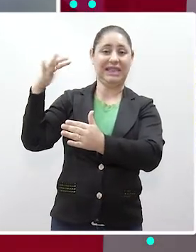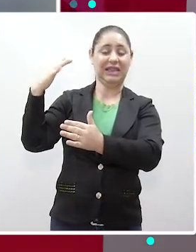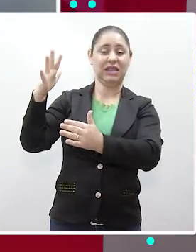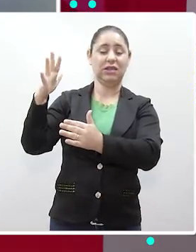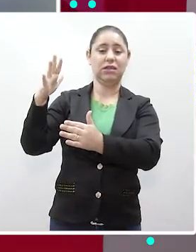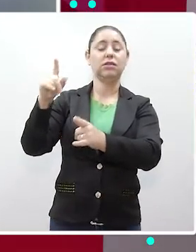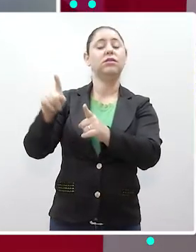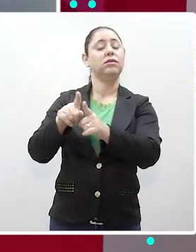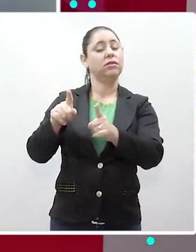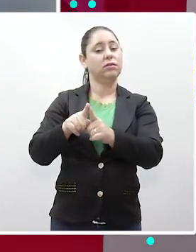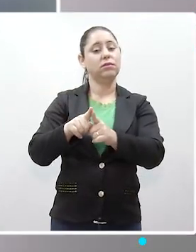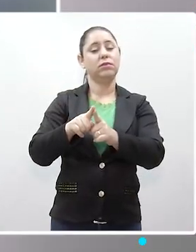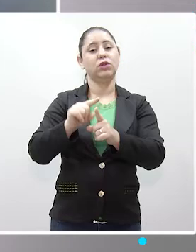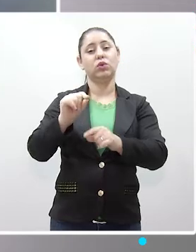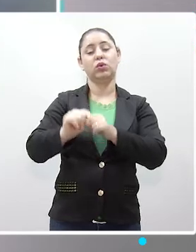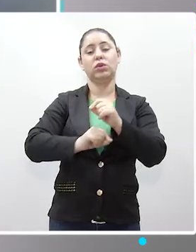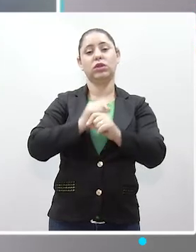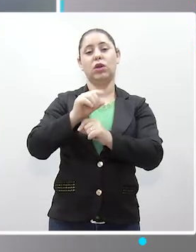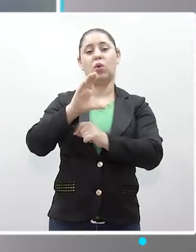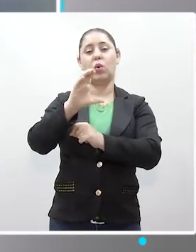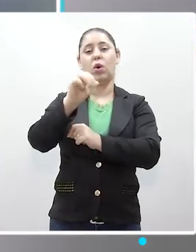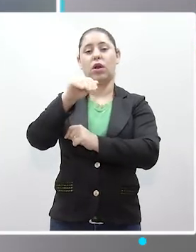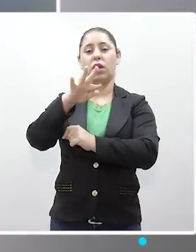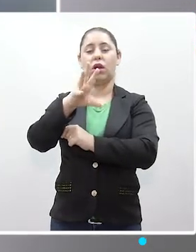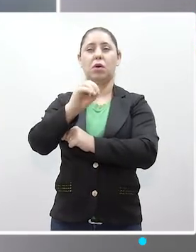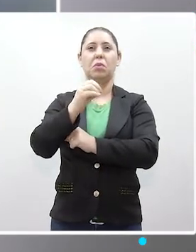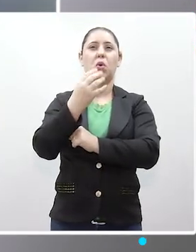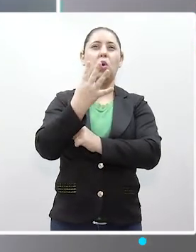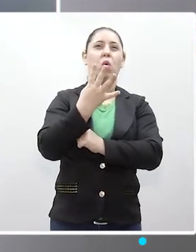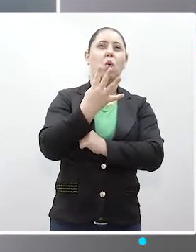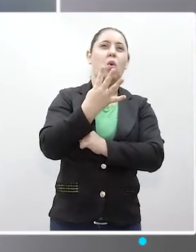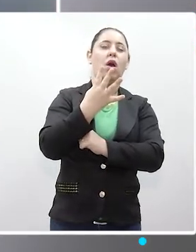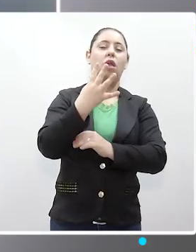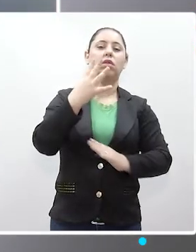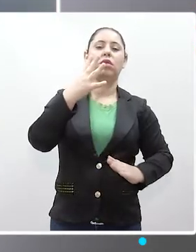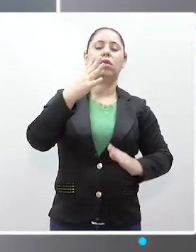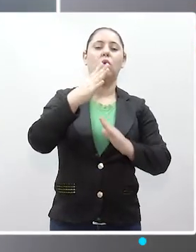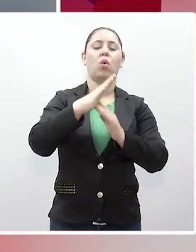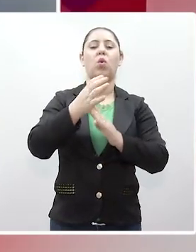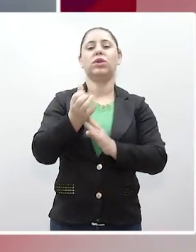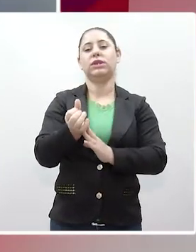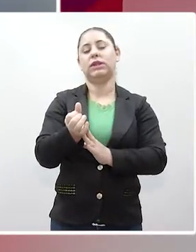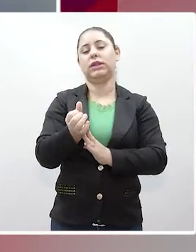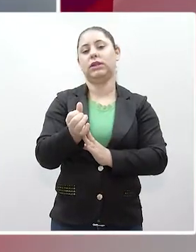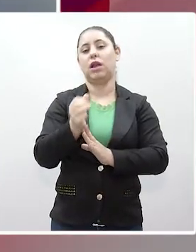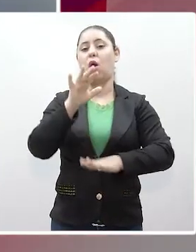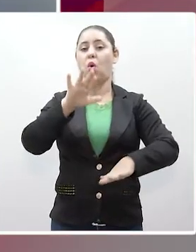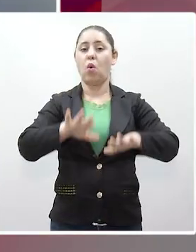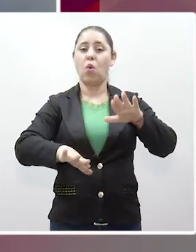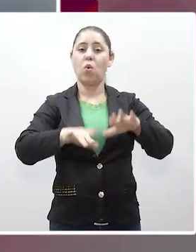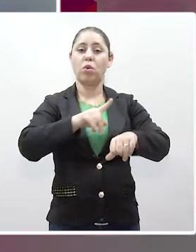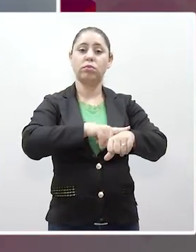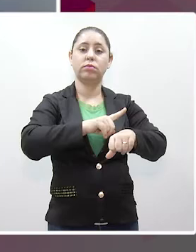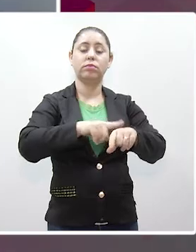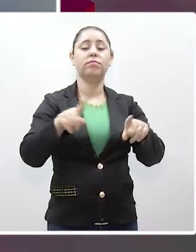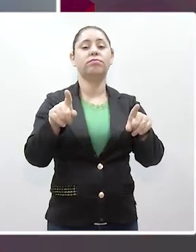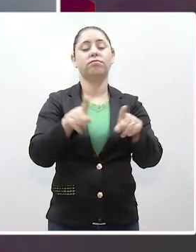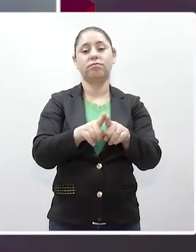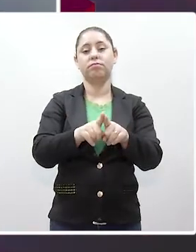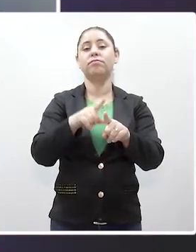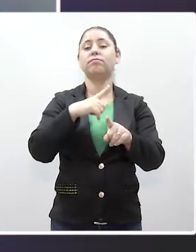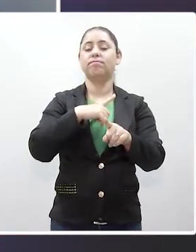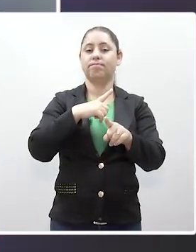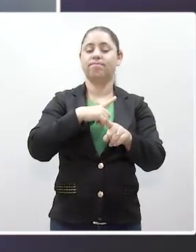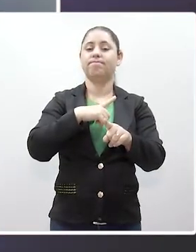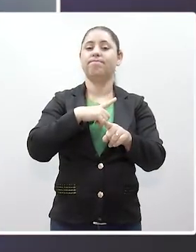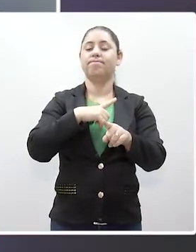essa depreciação do câmbio. Se eu não me engano, o câmbio saiu de 4 e quase chegou a 6 por alguns momentos aí. Agora está